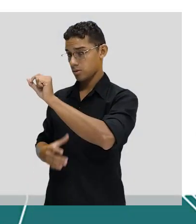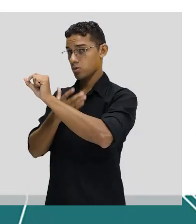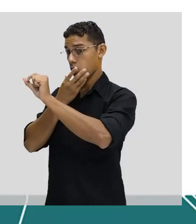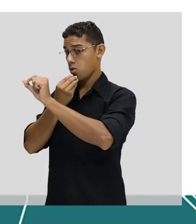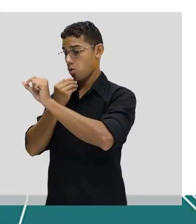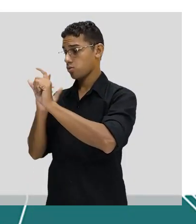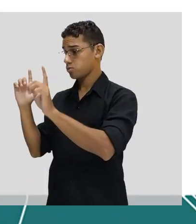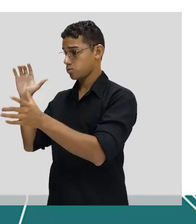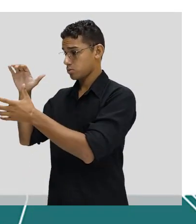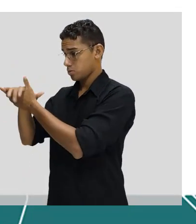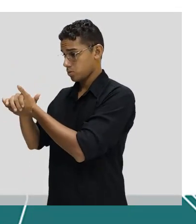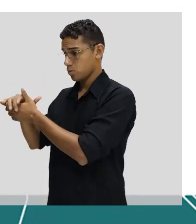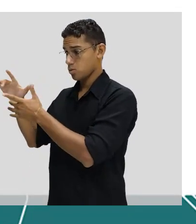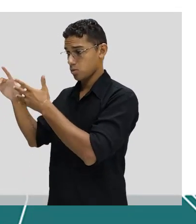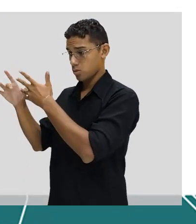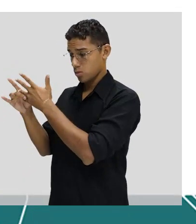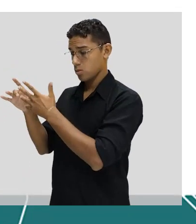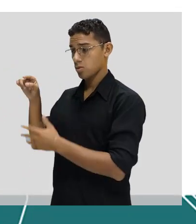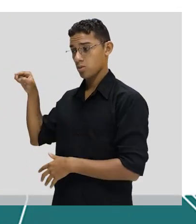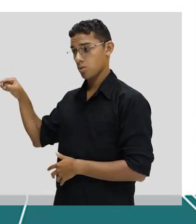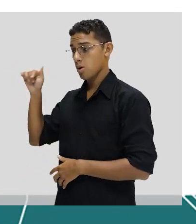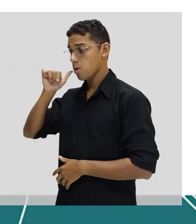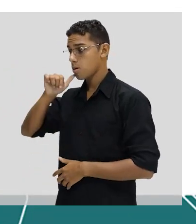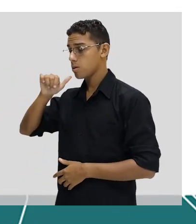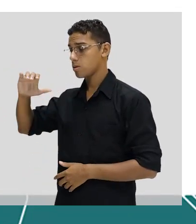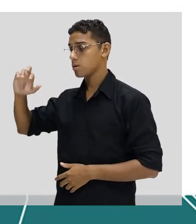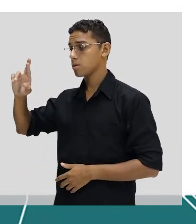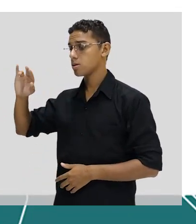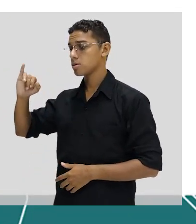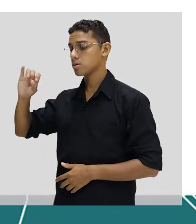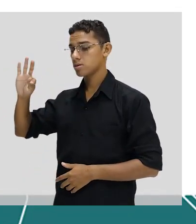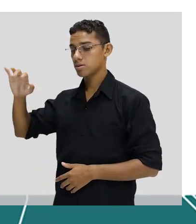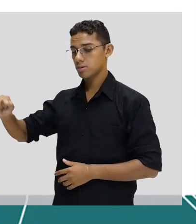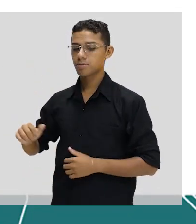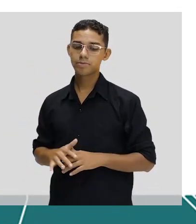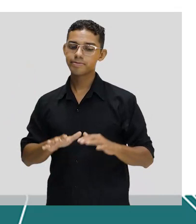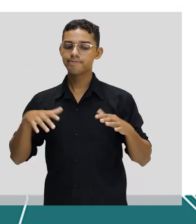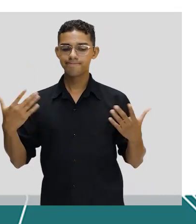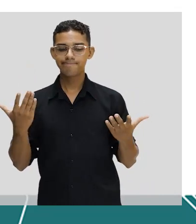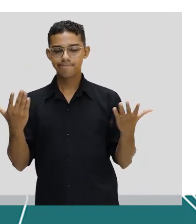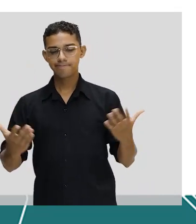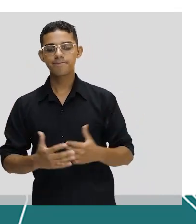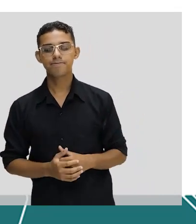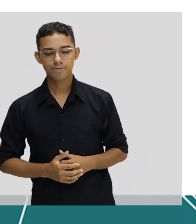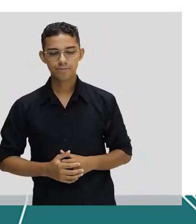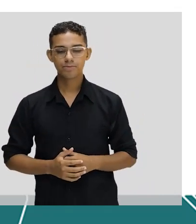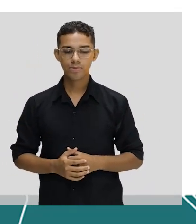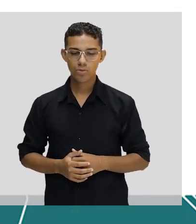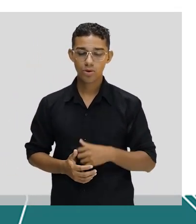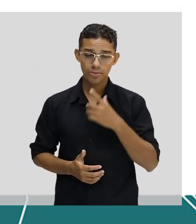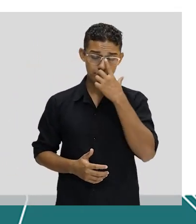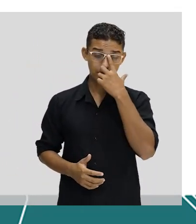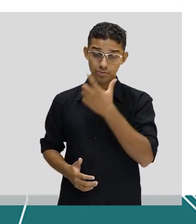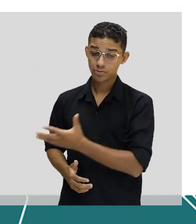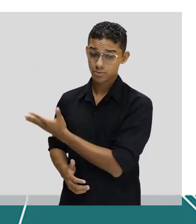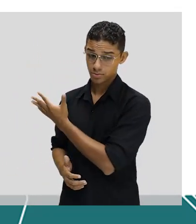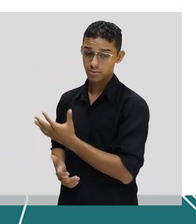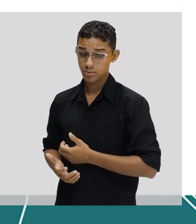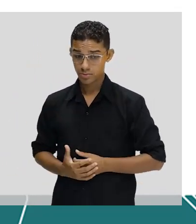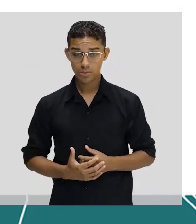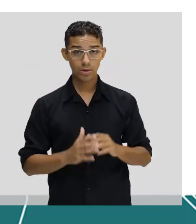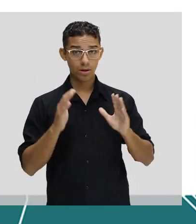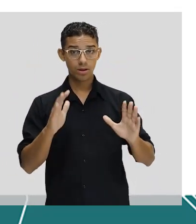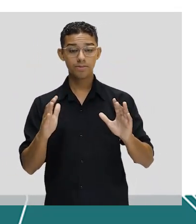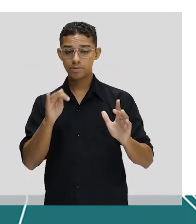Evite a inversão sintática. Por exemplo, venceram os havaianos, os figueirenses, né? Dizendo aí, no caso,